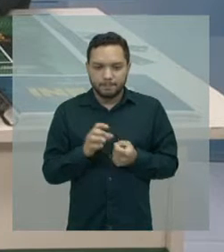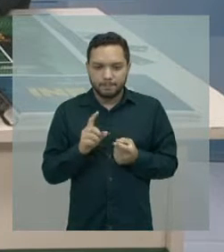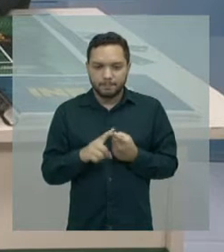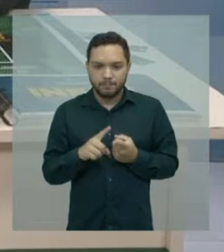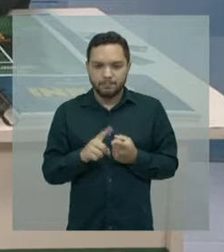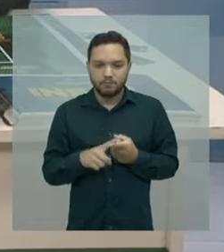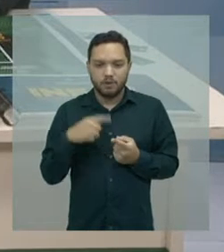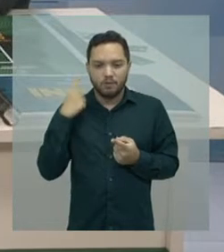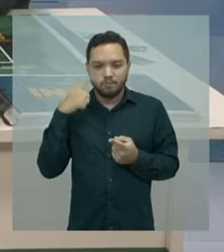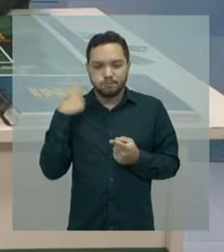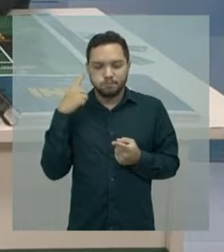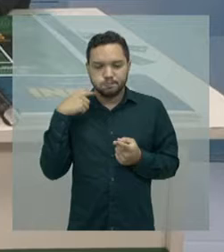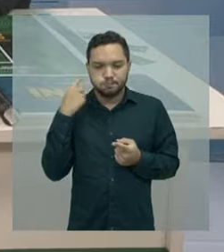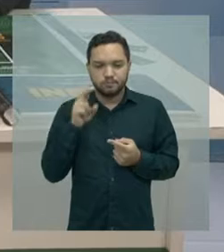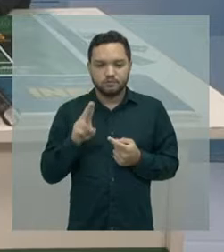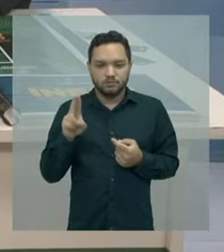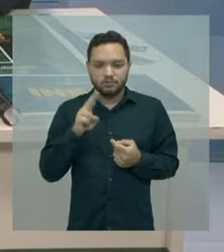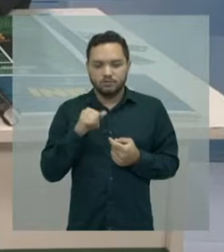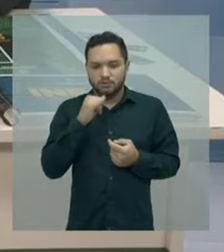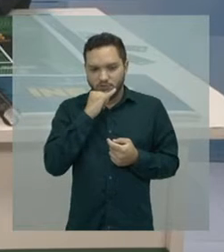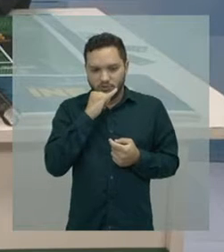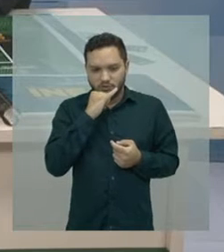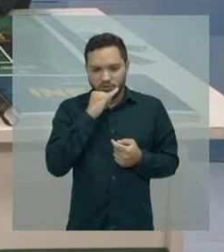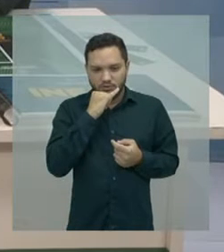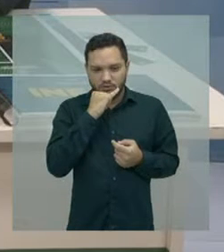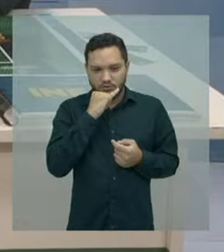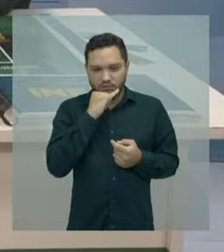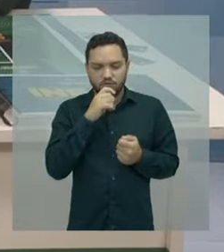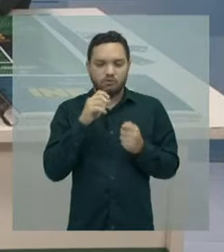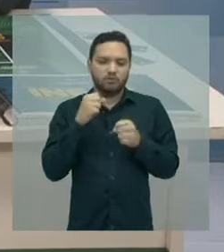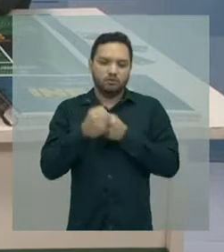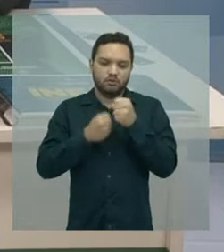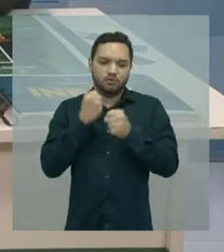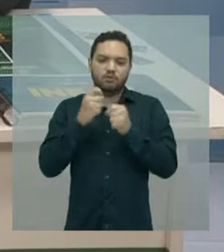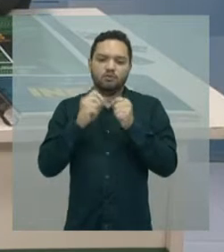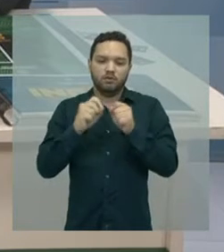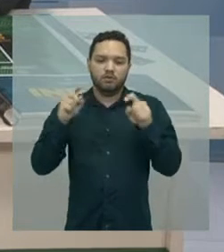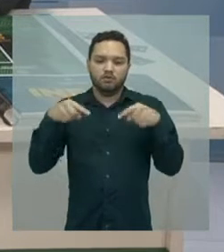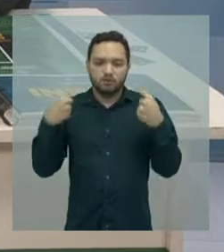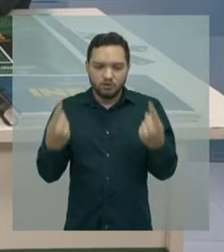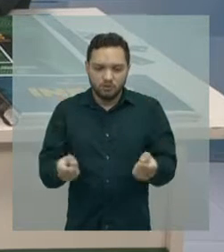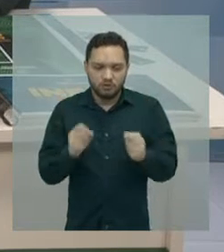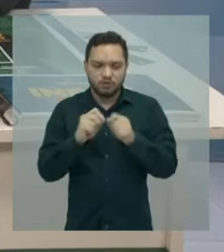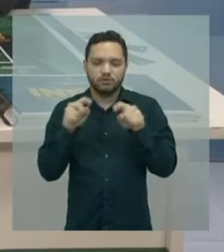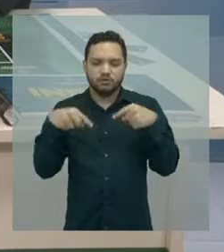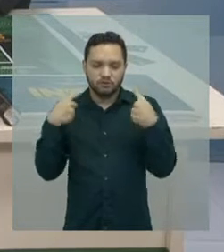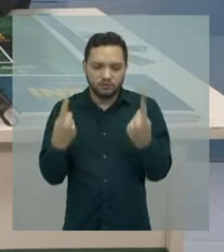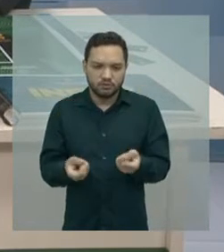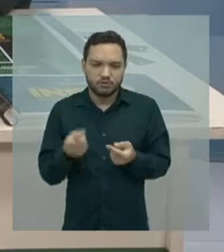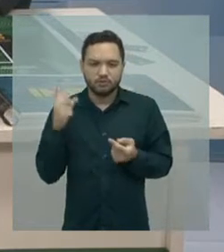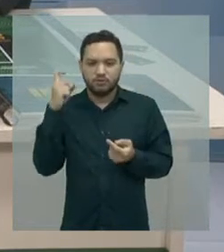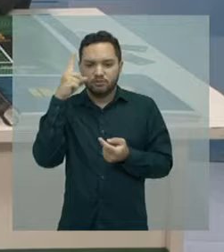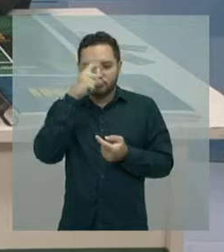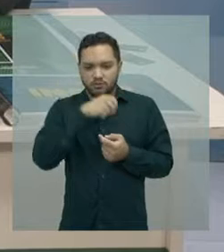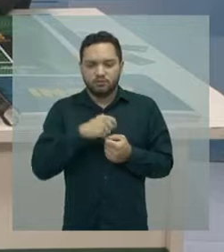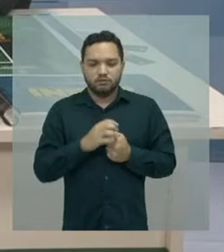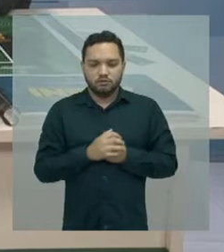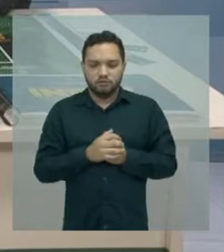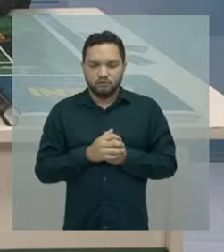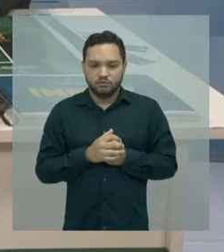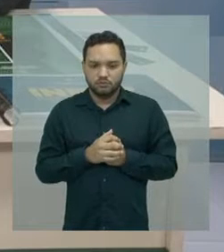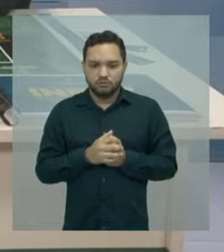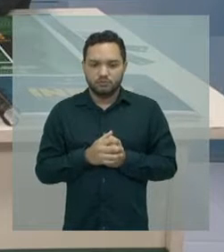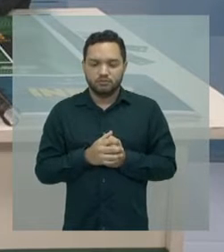que os advogados usam, é uma tristeza. Todo ano tem que ser feito todo ano ele aumenta mais. E todo ano a obrigação.